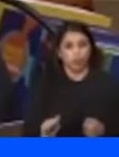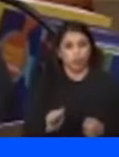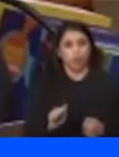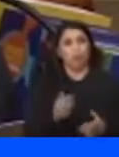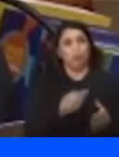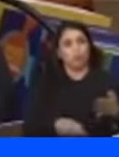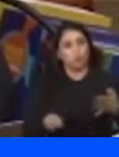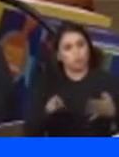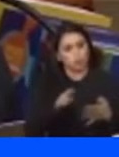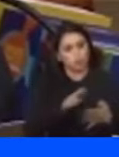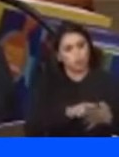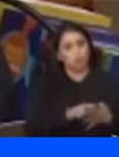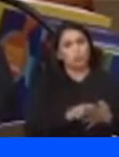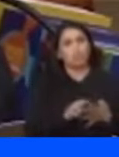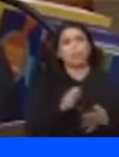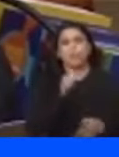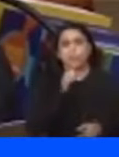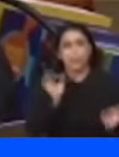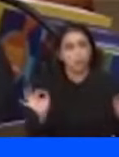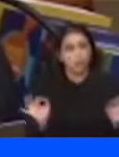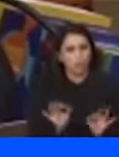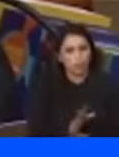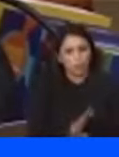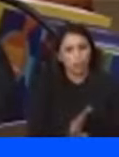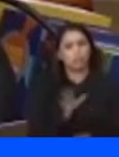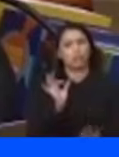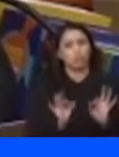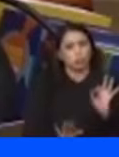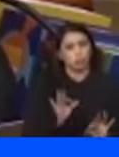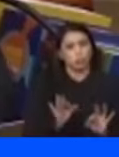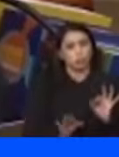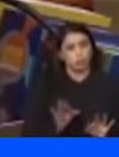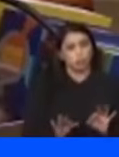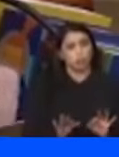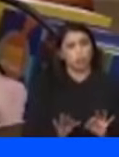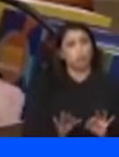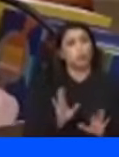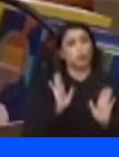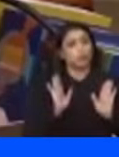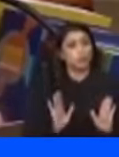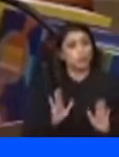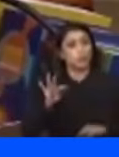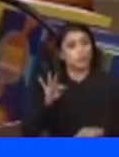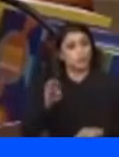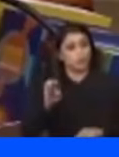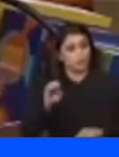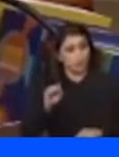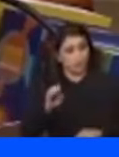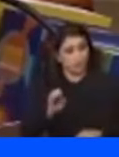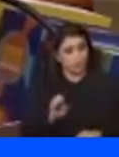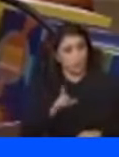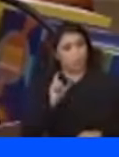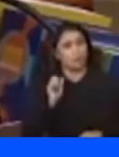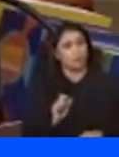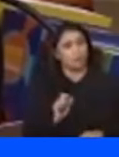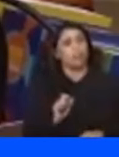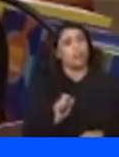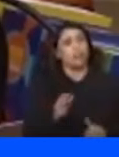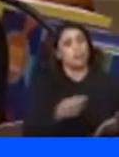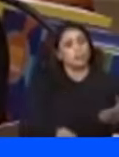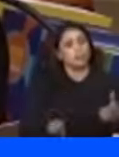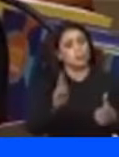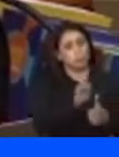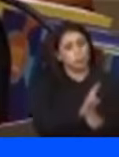adotando a analogia que já foi feita no caso ao qual eu me referi, em tese, a Procuradoria-Geral